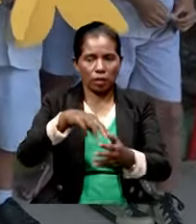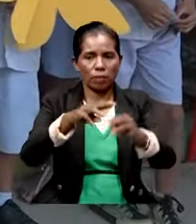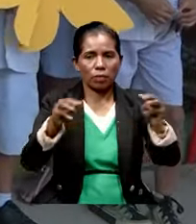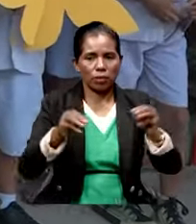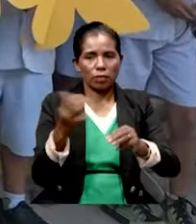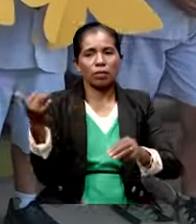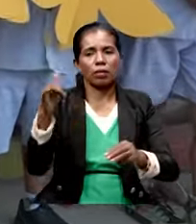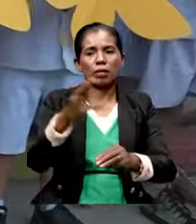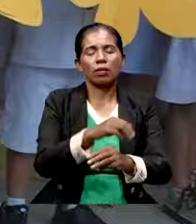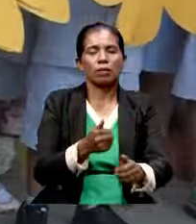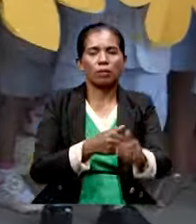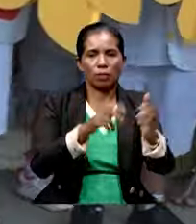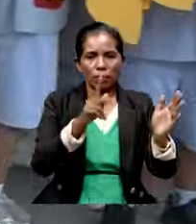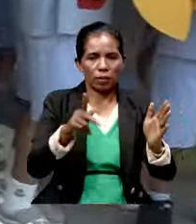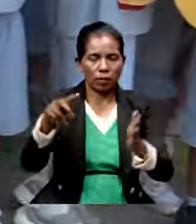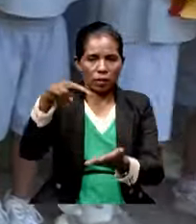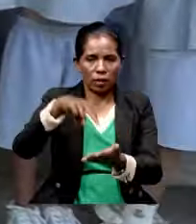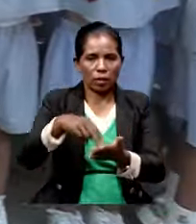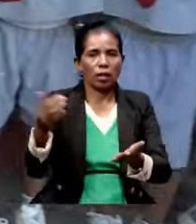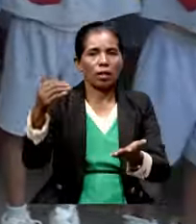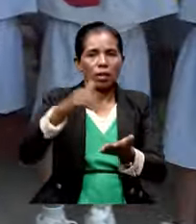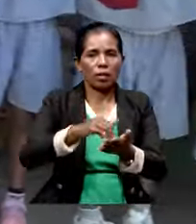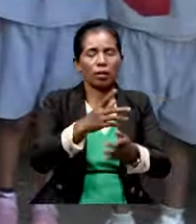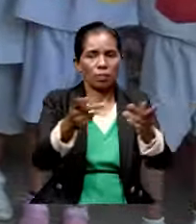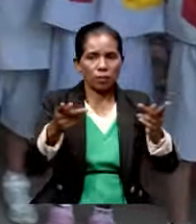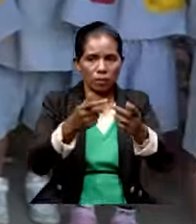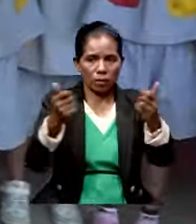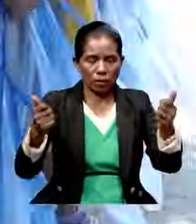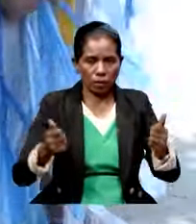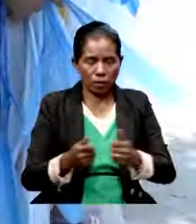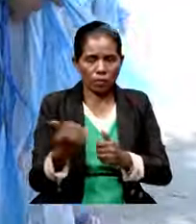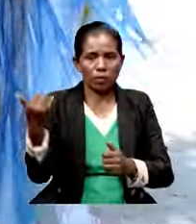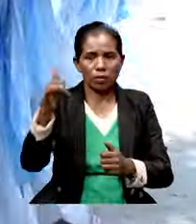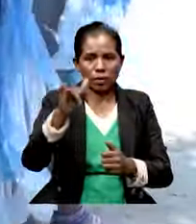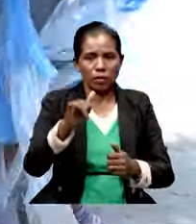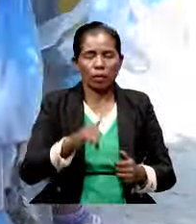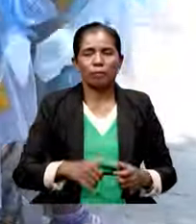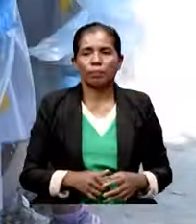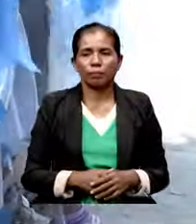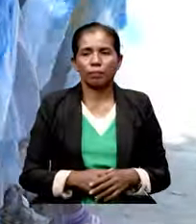Sira, no tuir plano se estabelece tan e a posto administrativo Sira. Equipa cobertura, Giamen.